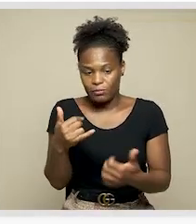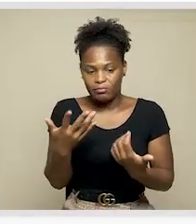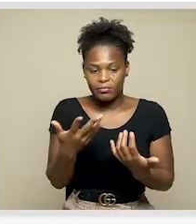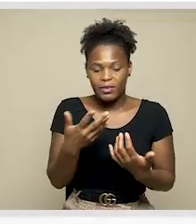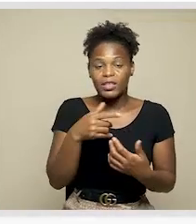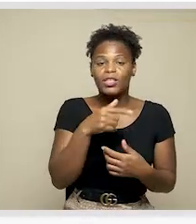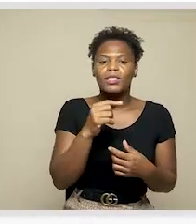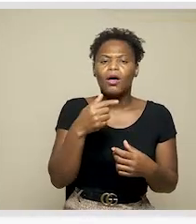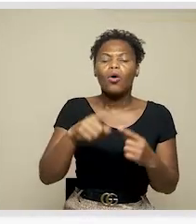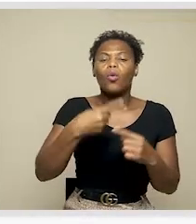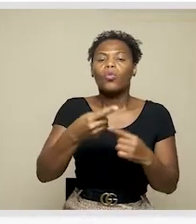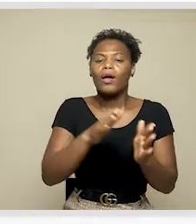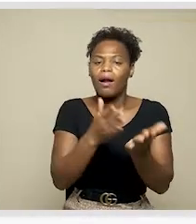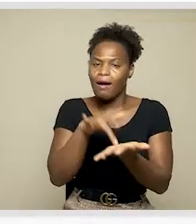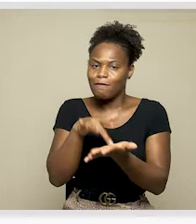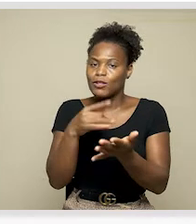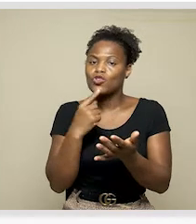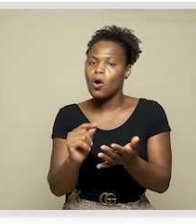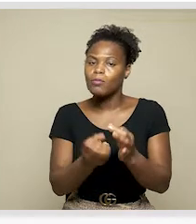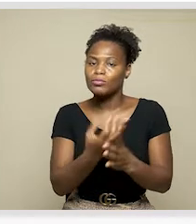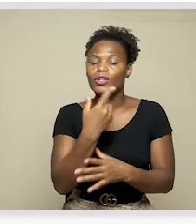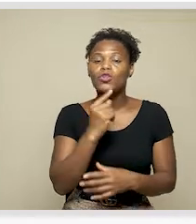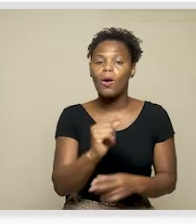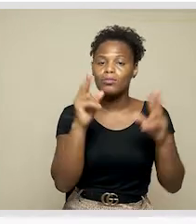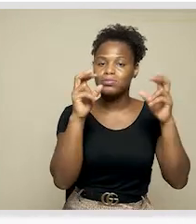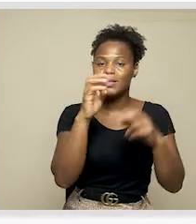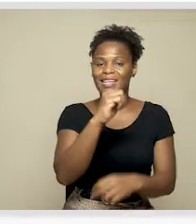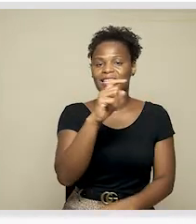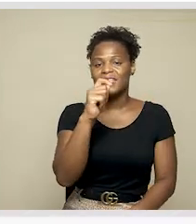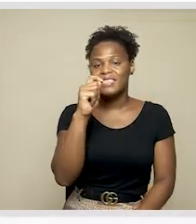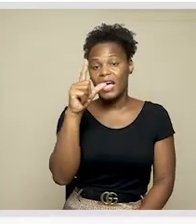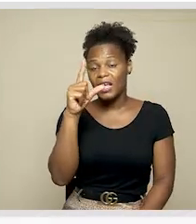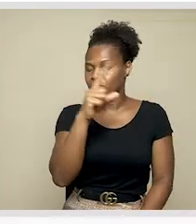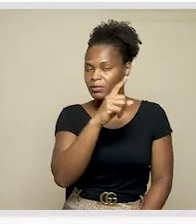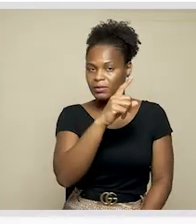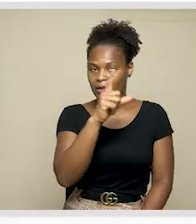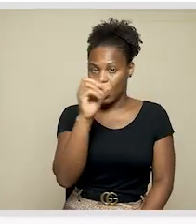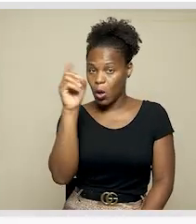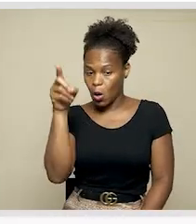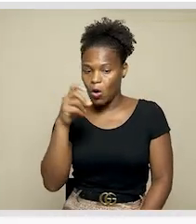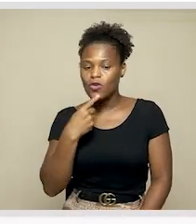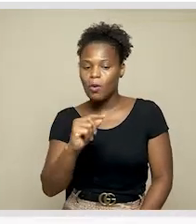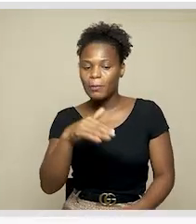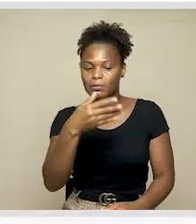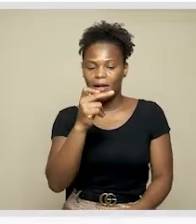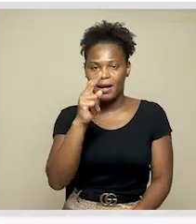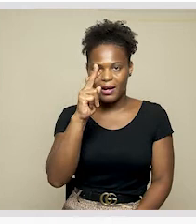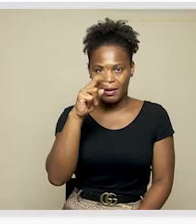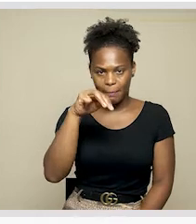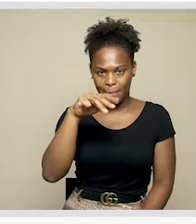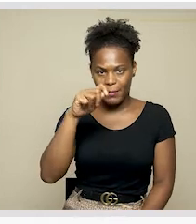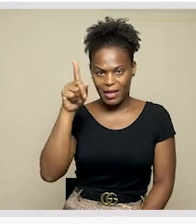1962, surge uma revista denominada Celó, em que os principais nomes são Armênio